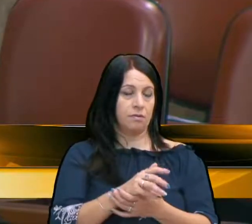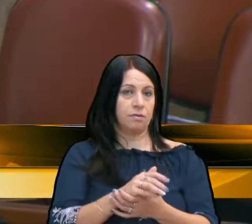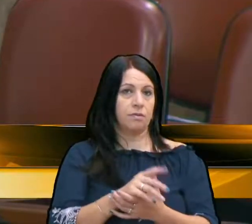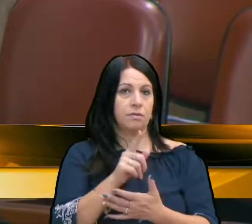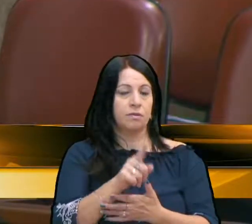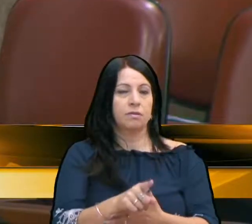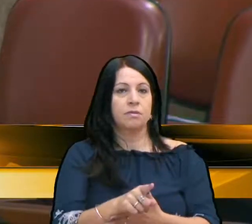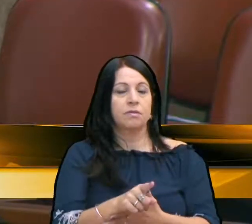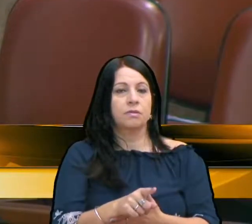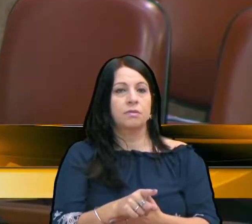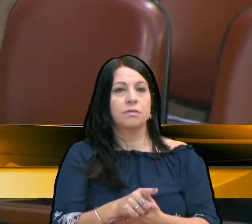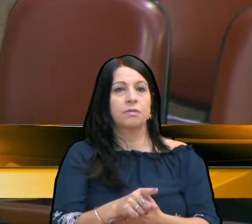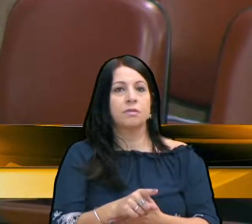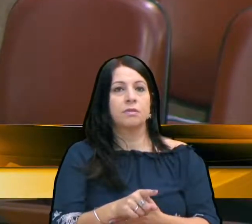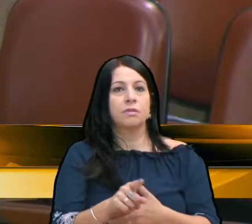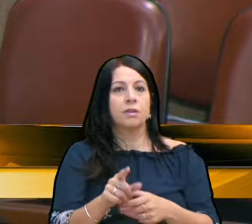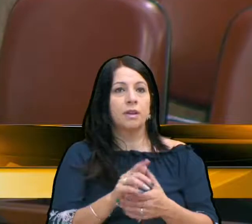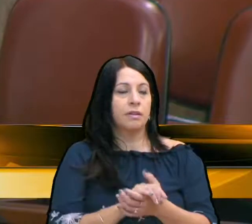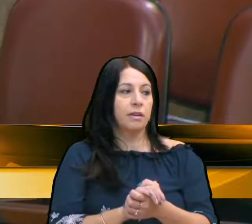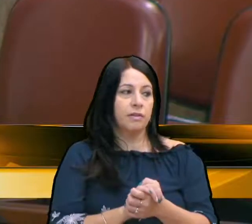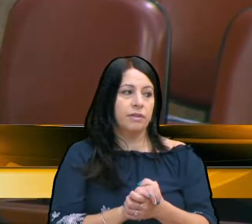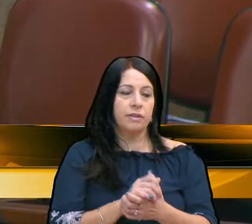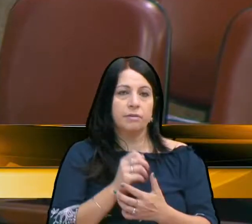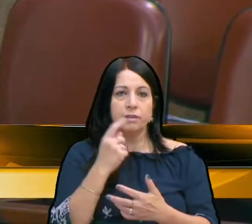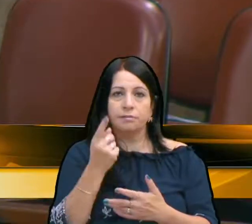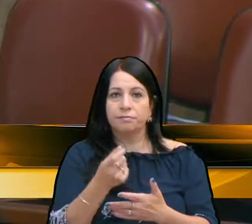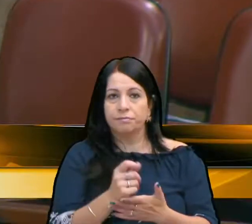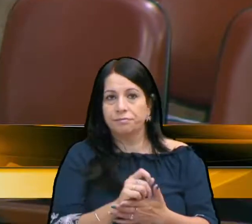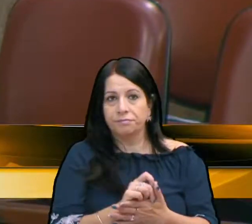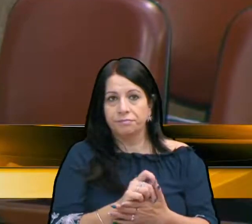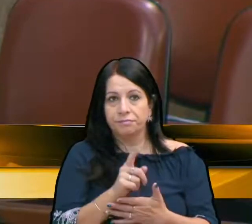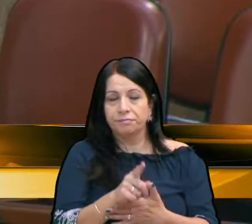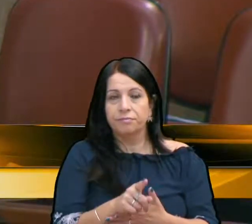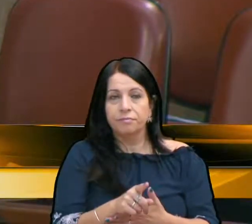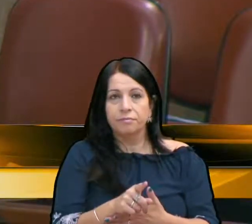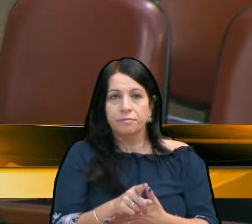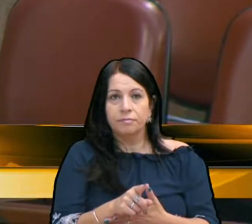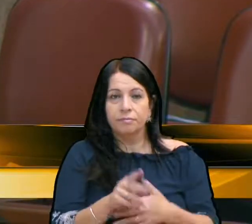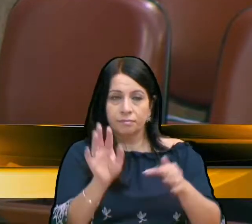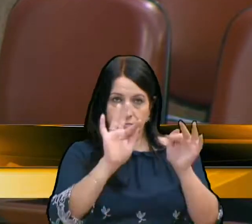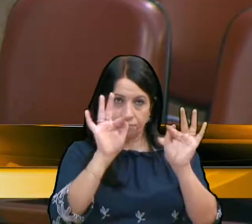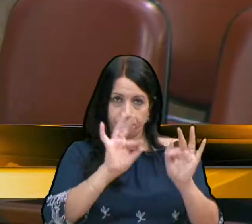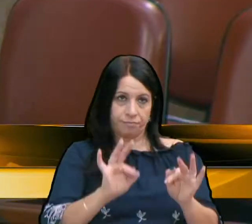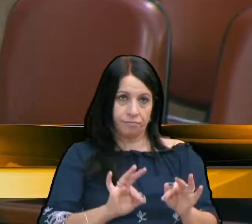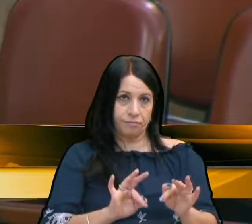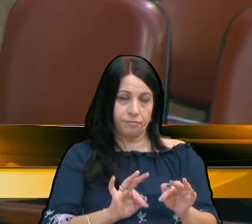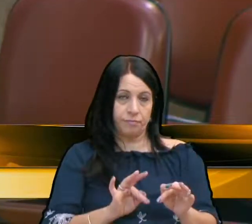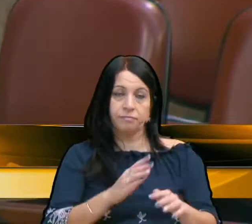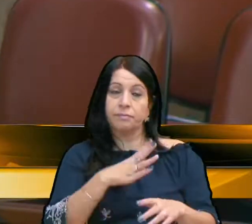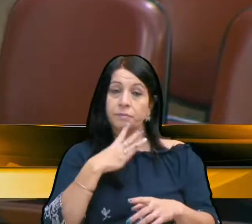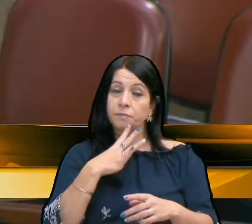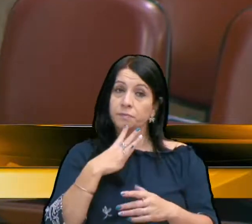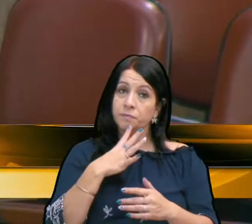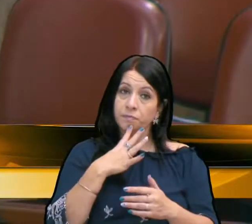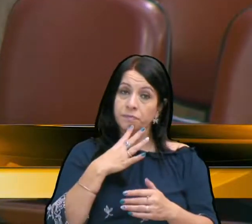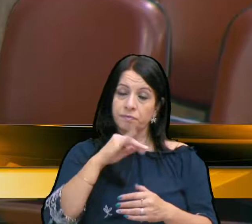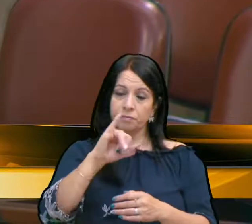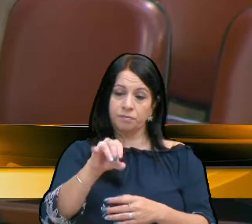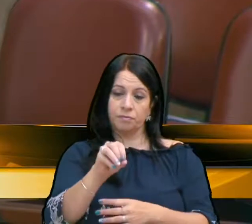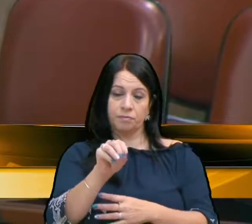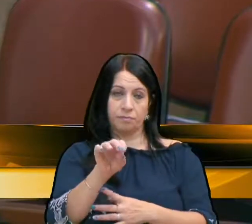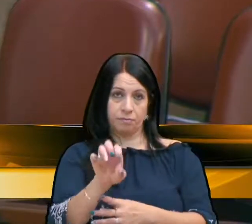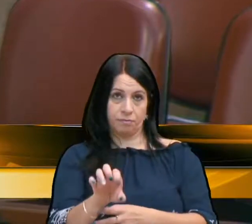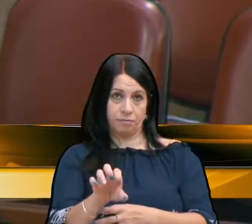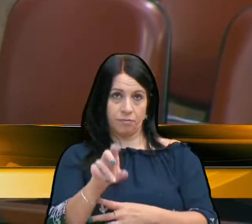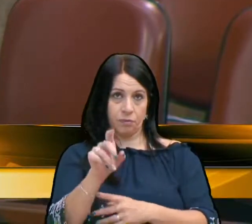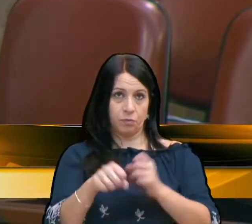nós, na condição de comerciante, tivemos a felicidade de conhecer seu José Forlim